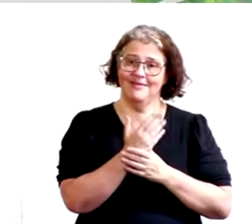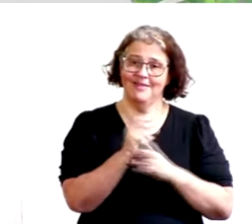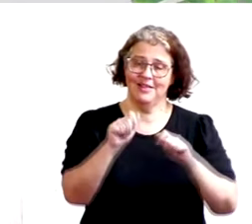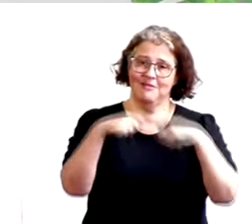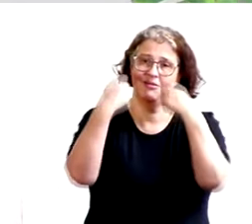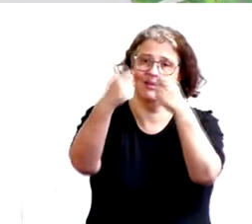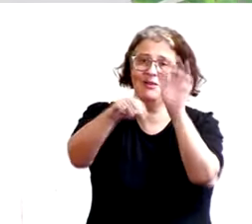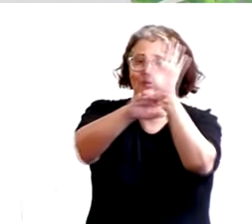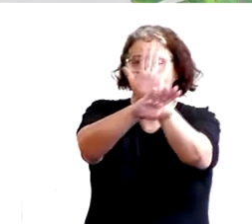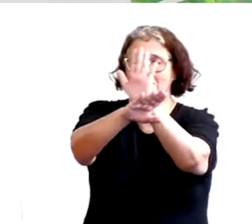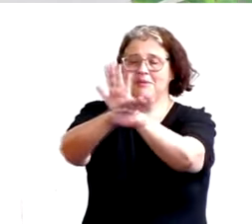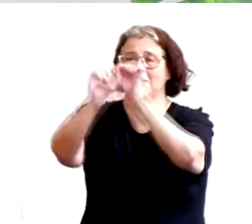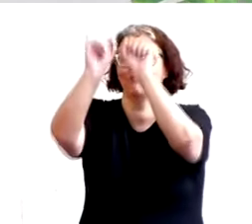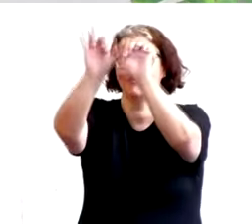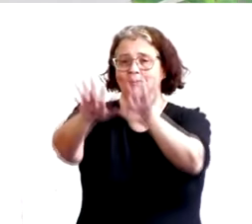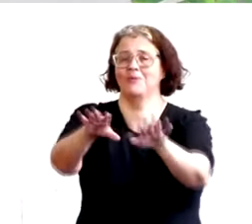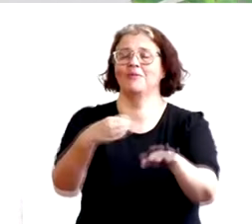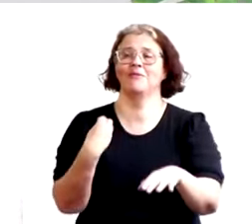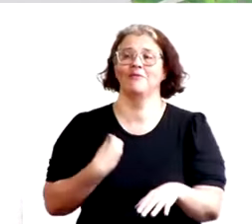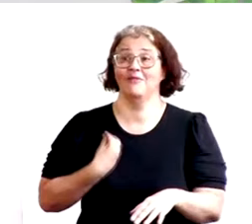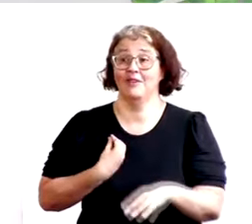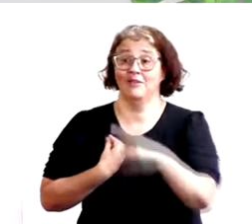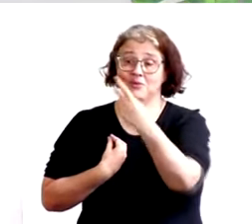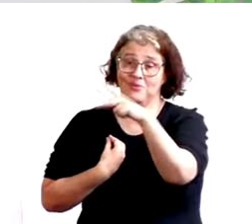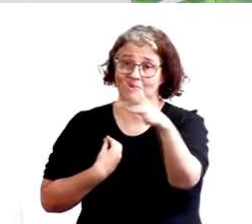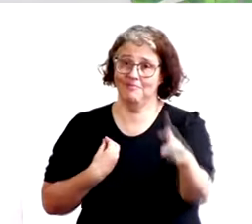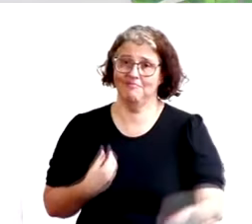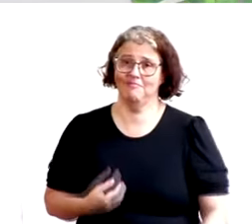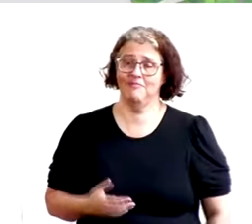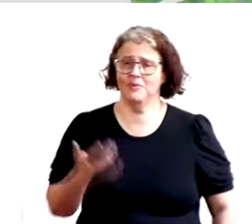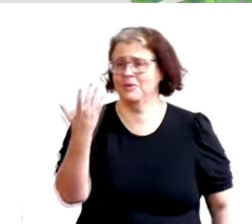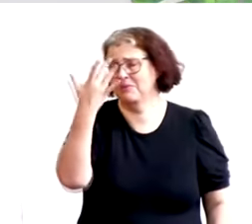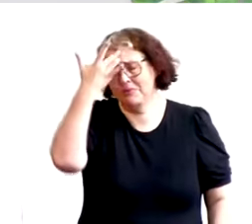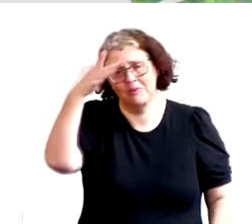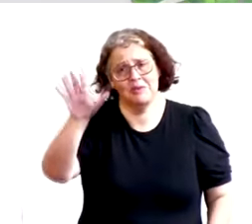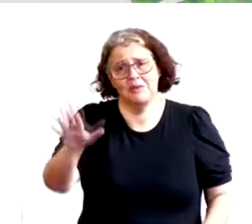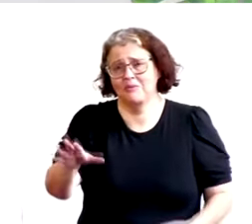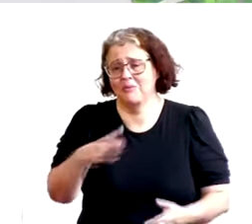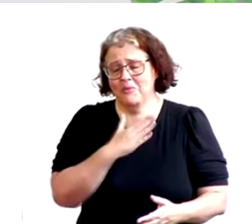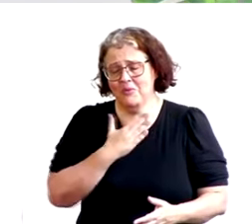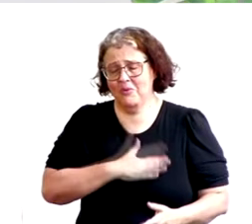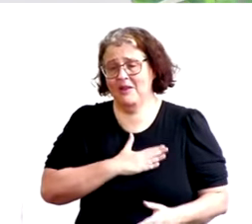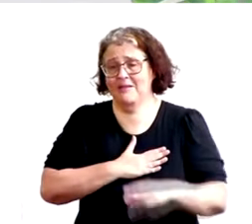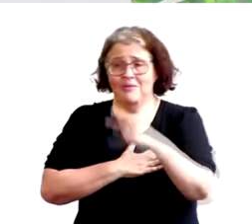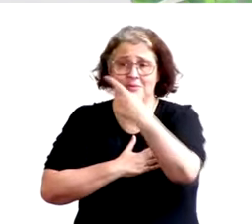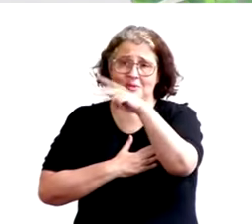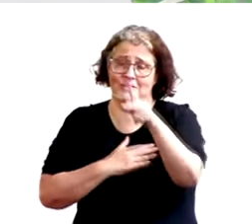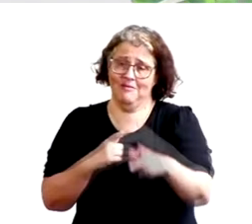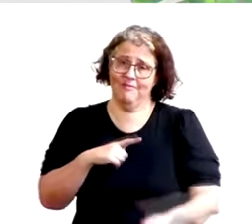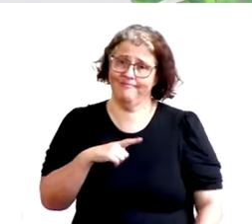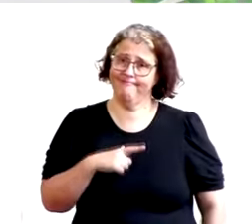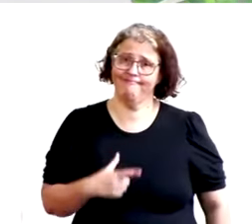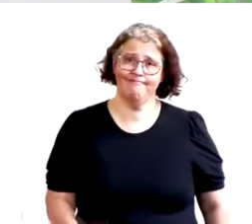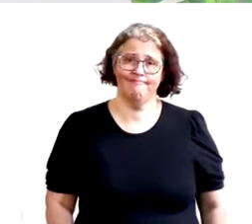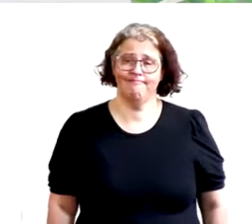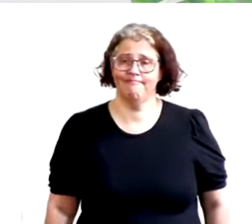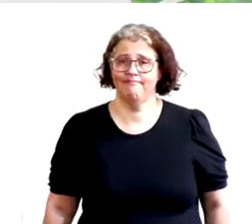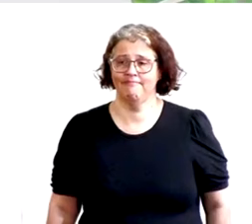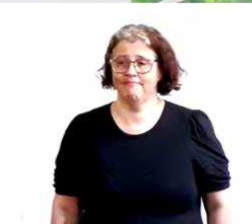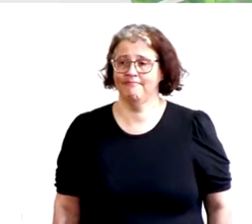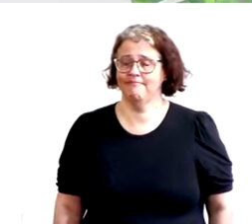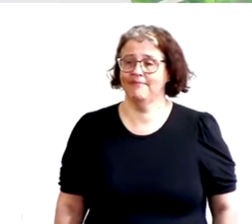abençoe a sua vida eu não sei como está o seu coração eu não sei se você por fora